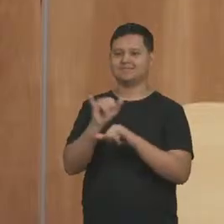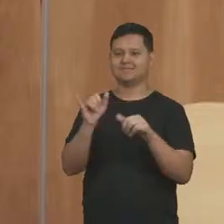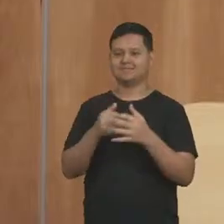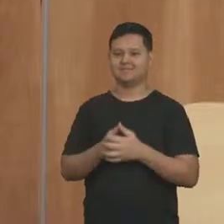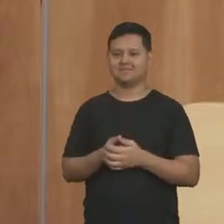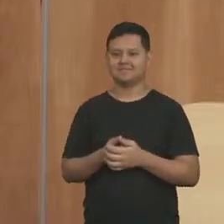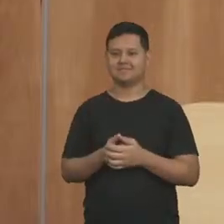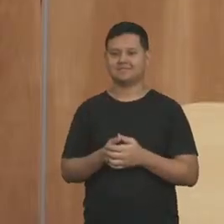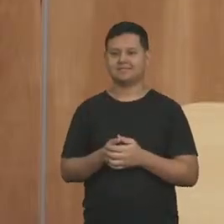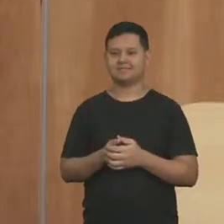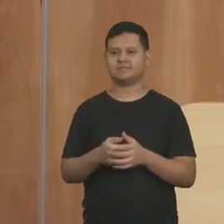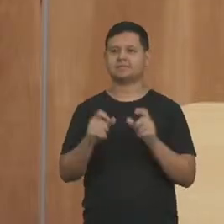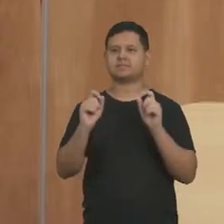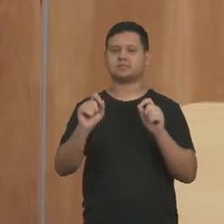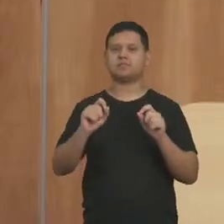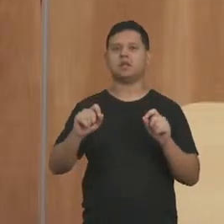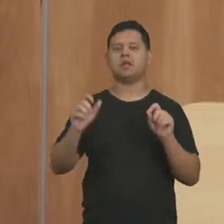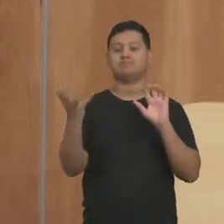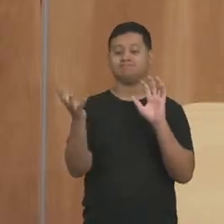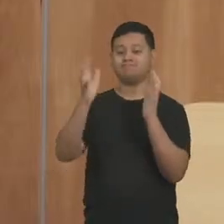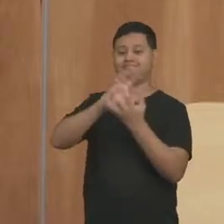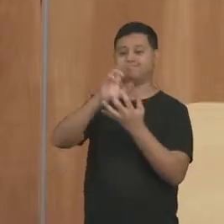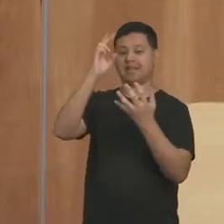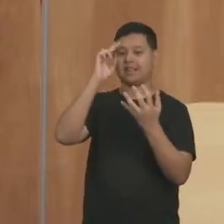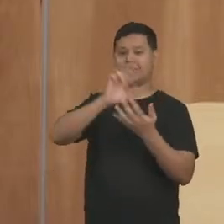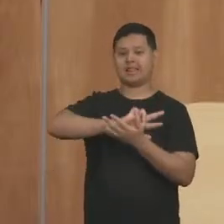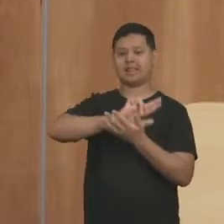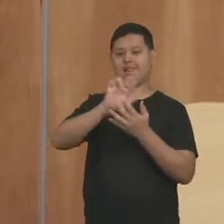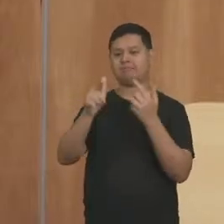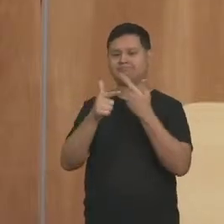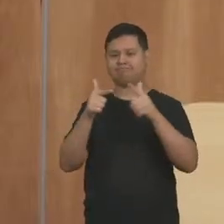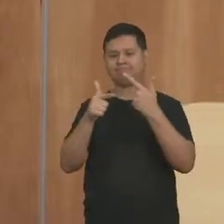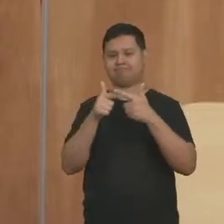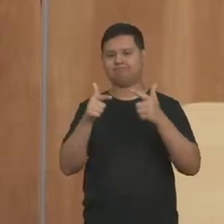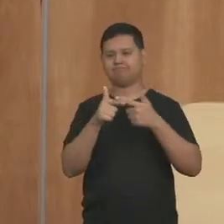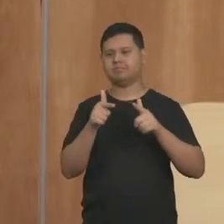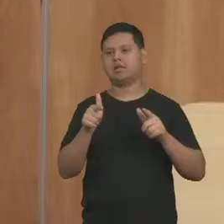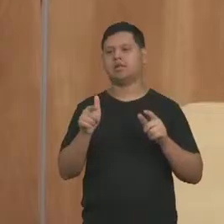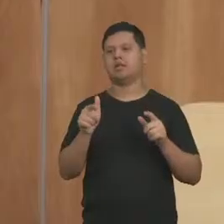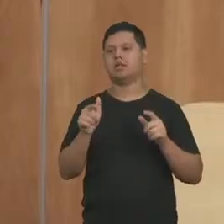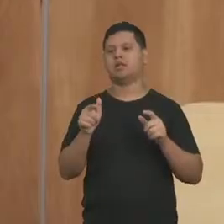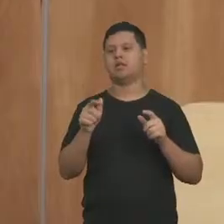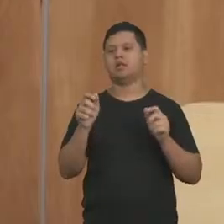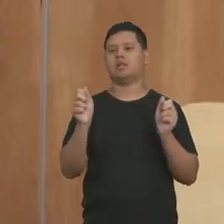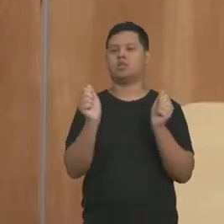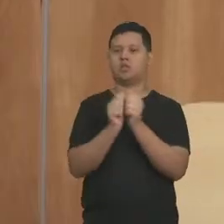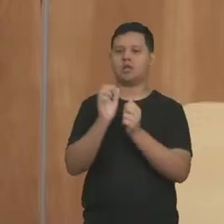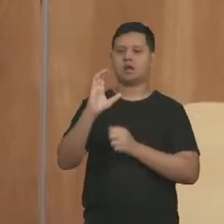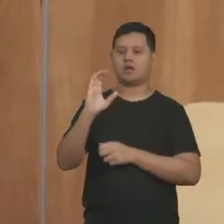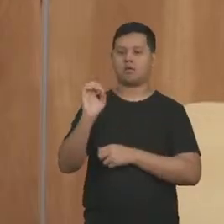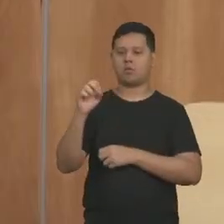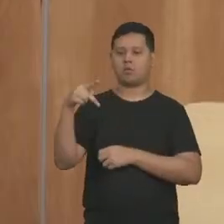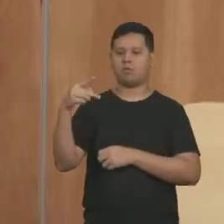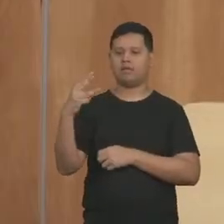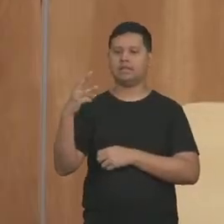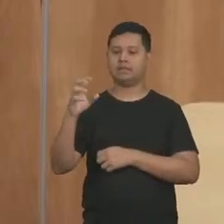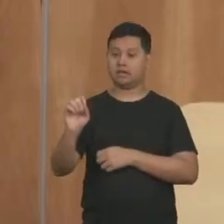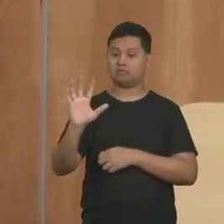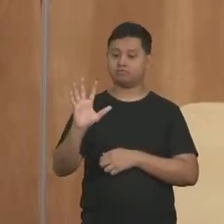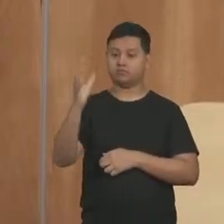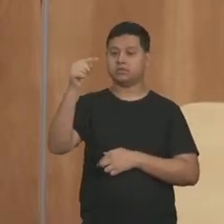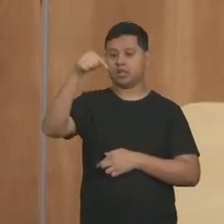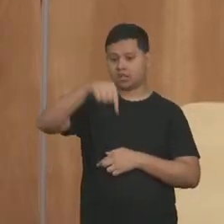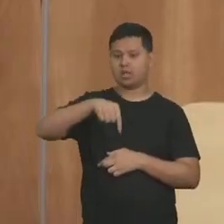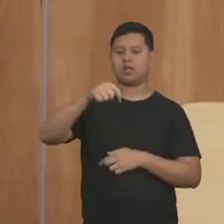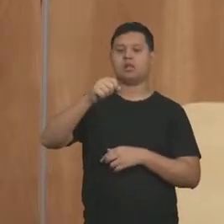O agravamento da crise climática e as últimas catástrofes, a COP30, que vai acontecer aqui no Brasil esse